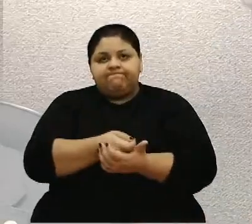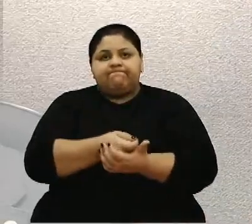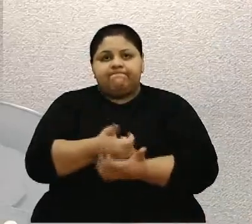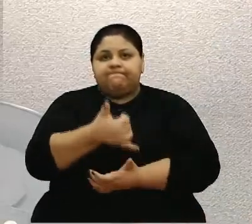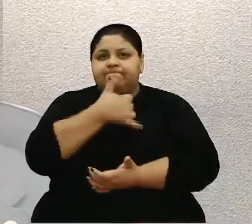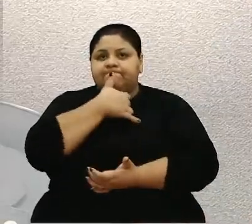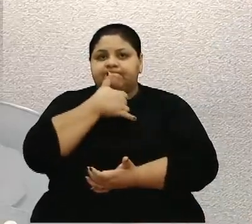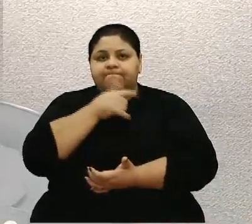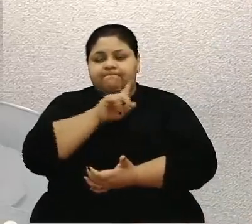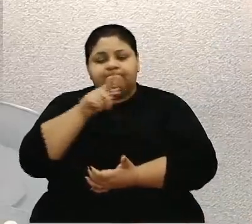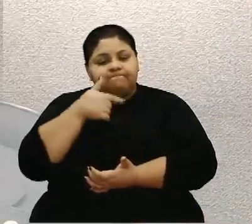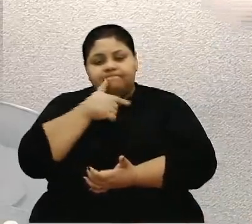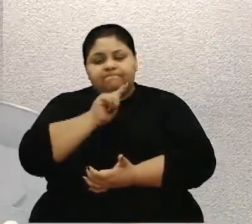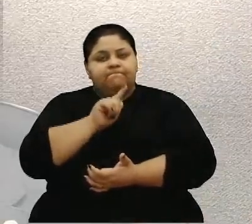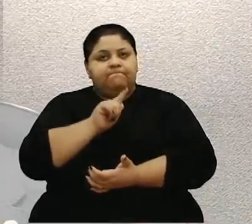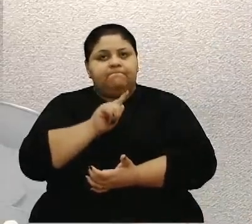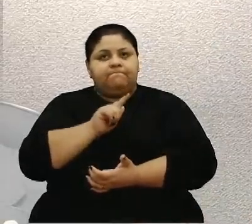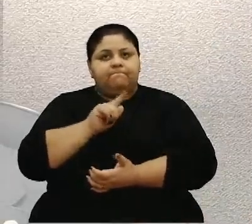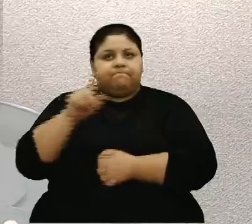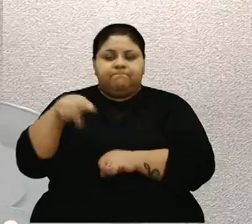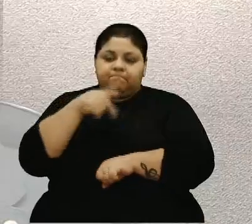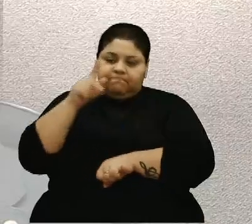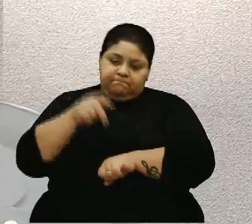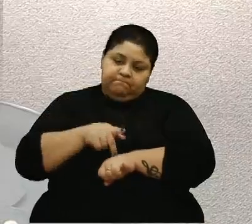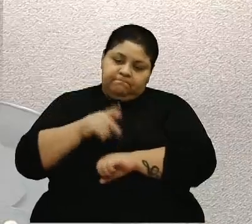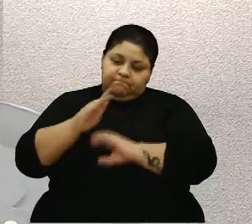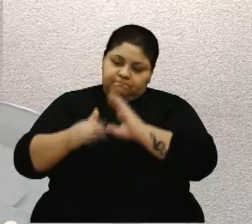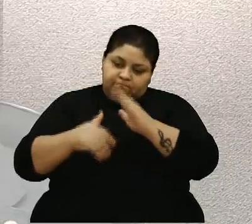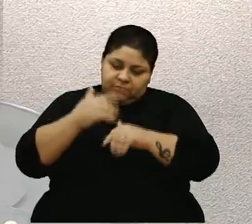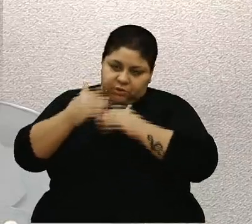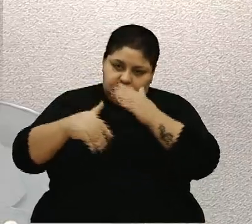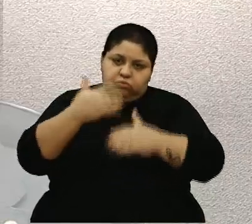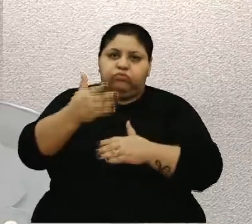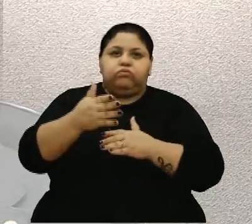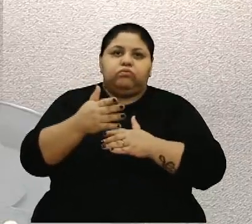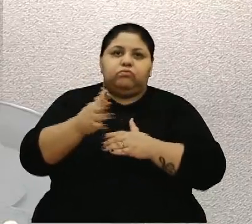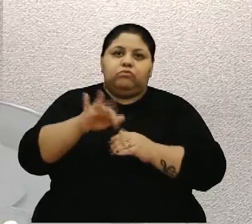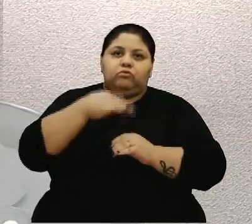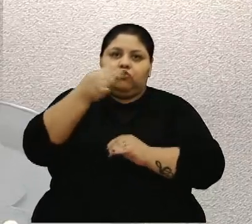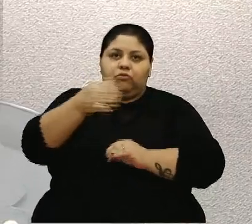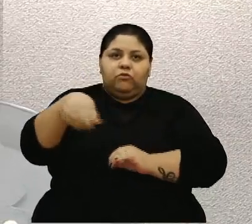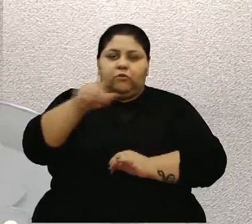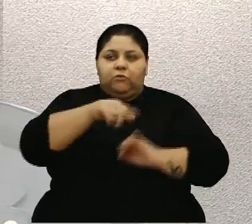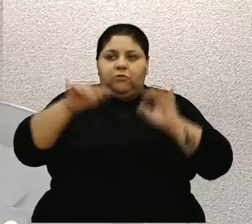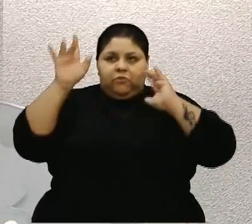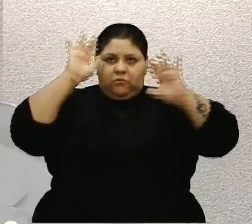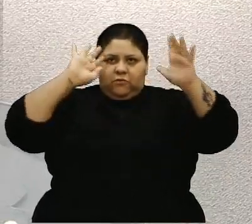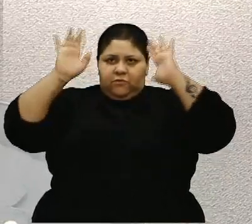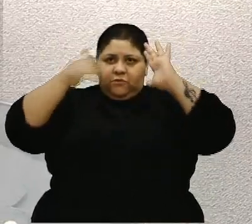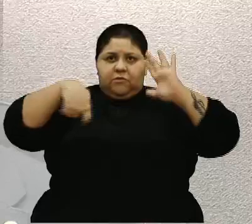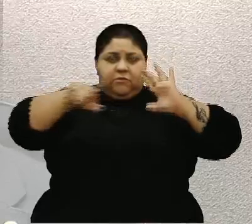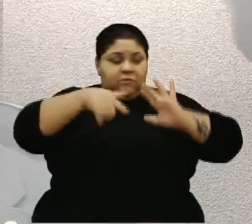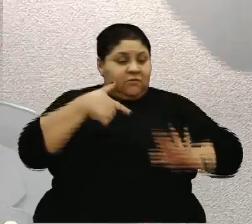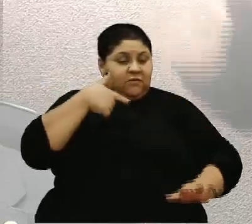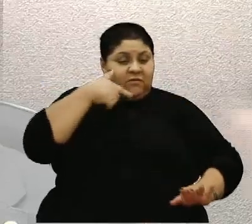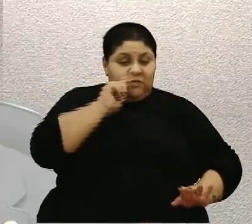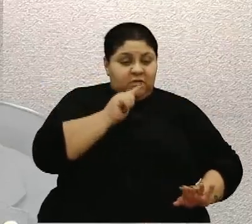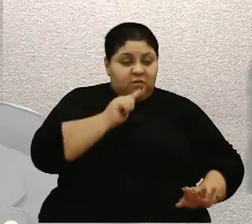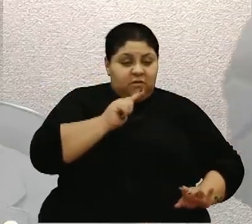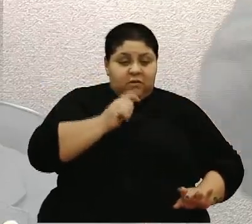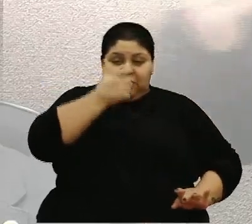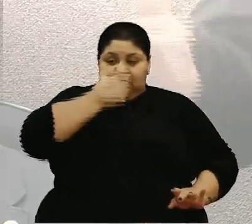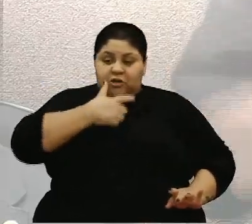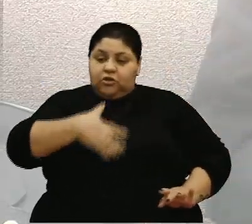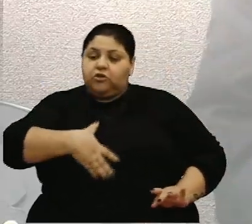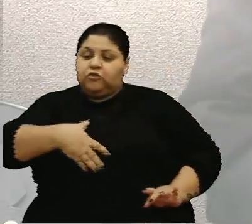infelizmente não conseguimos fazer para que esse país dê um salto no futuro, que é aquilo que a gente sempre sonha. Que se a gente não conseguiu, quem sabe que os nossos